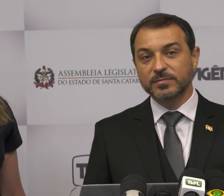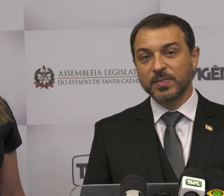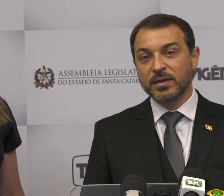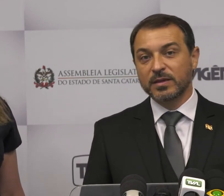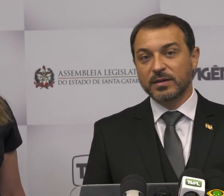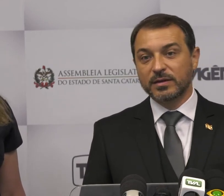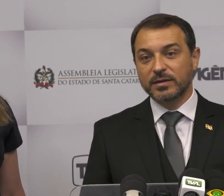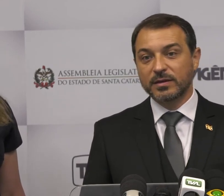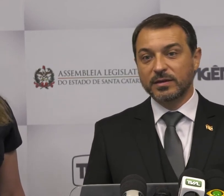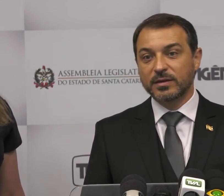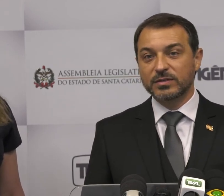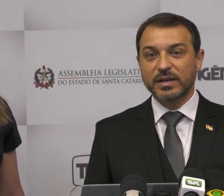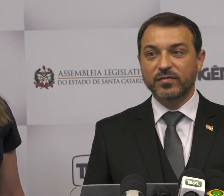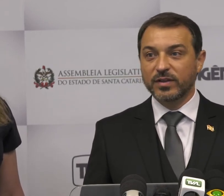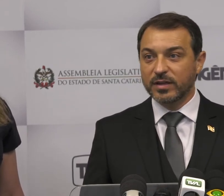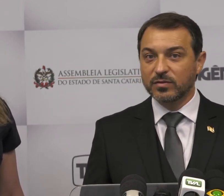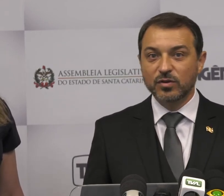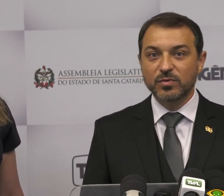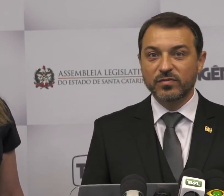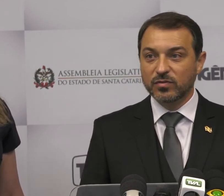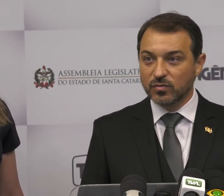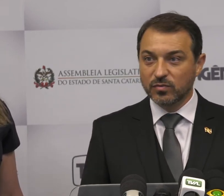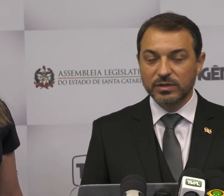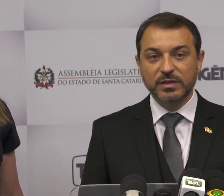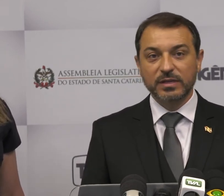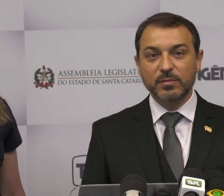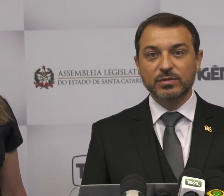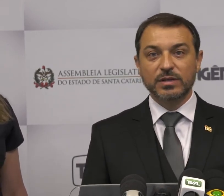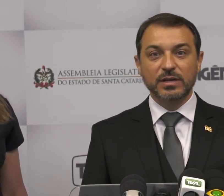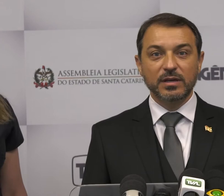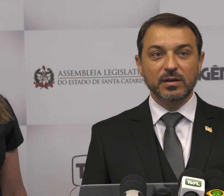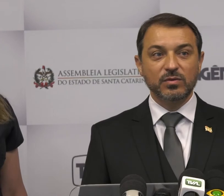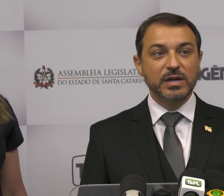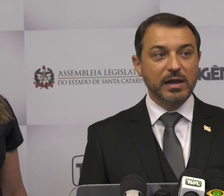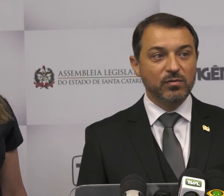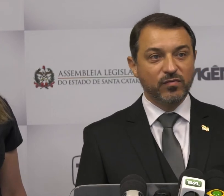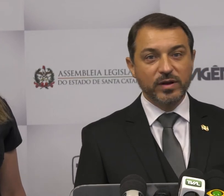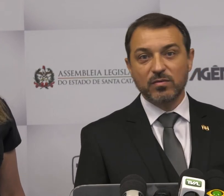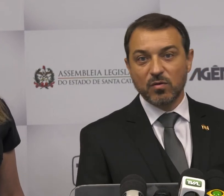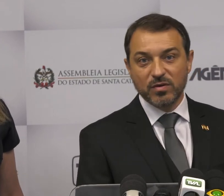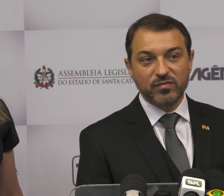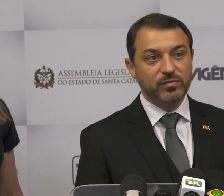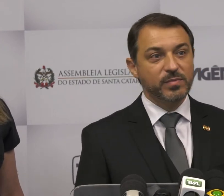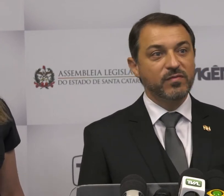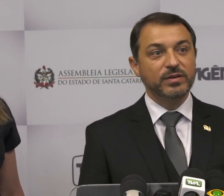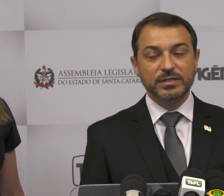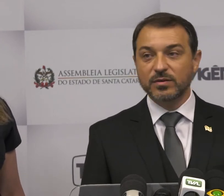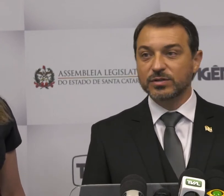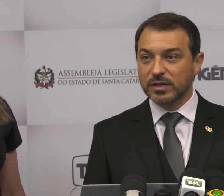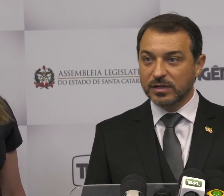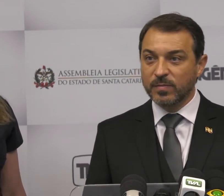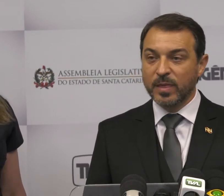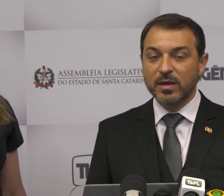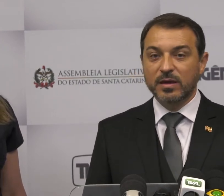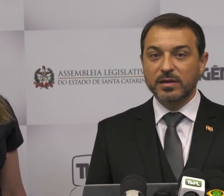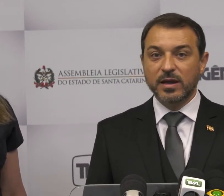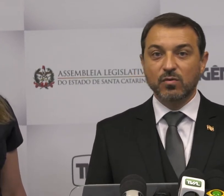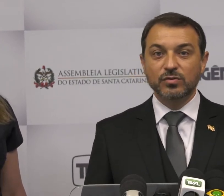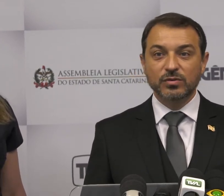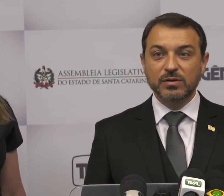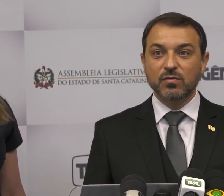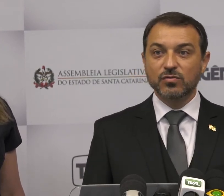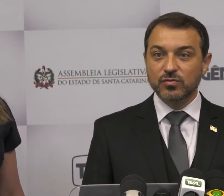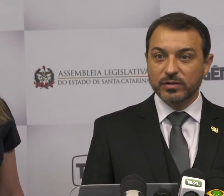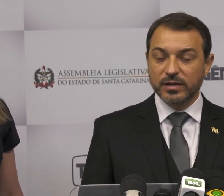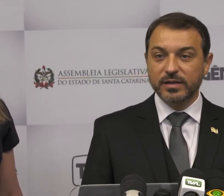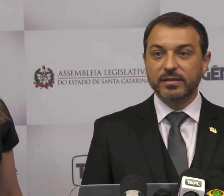órgãos e poderes. E não será diferente em 2021, entendemos que o diálogo franco, como eu bem frisei hoje aqui, e